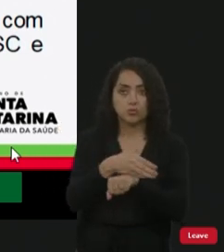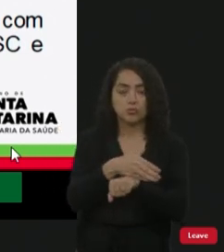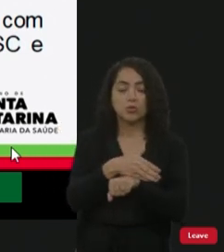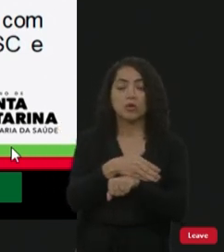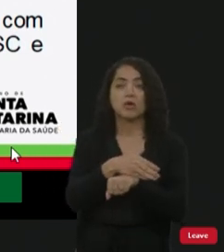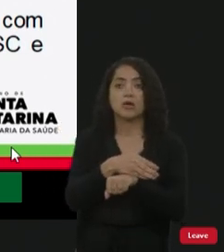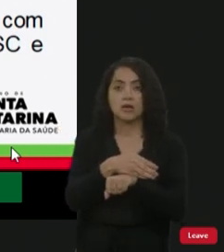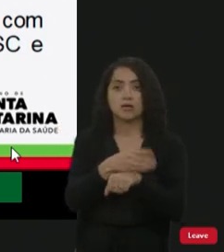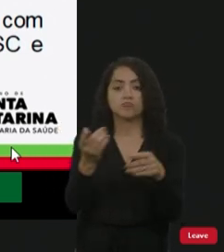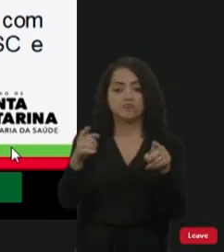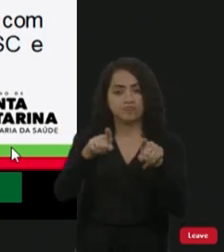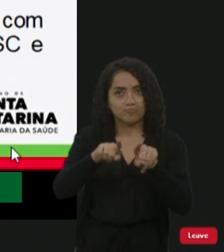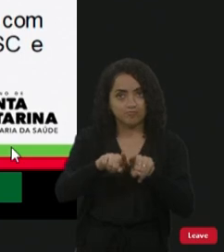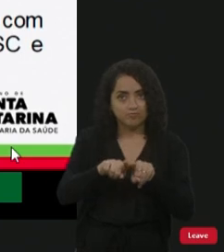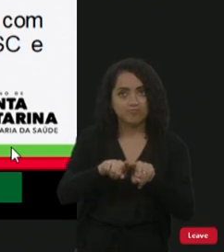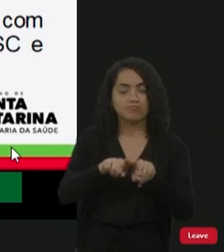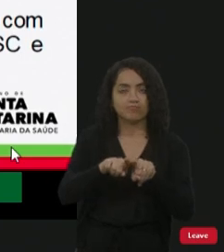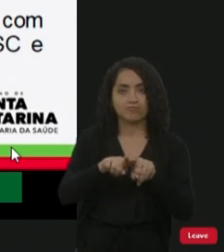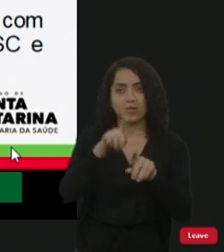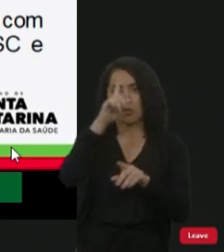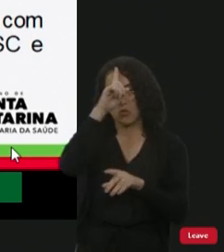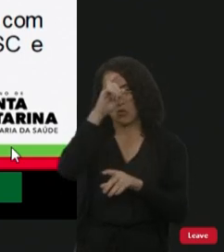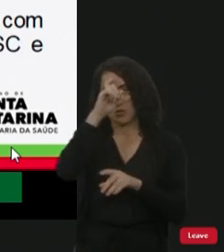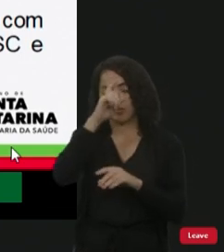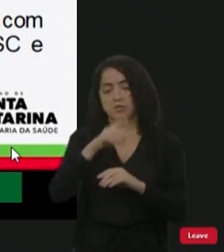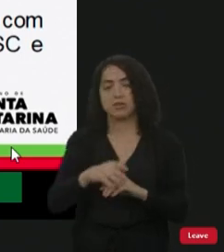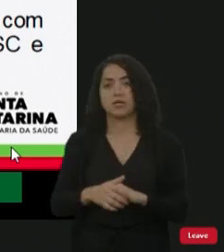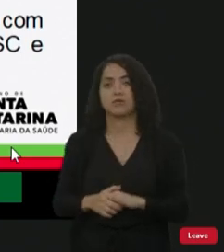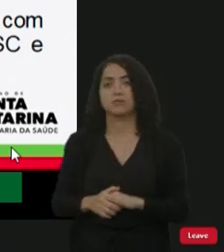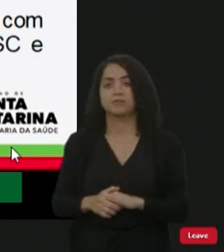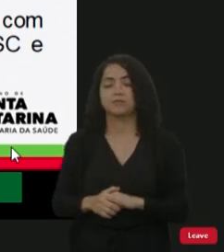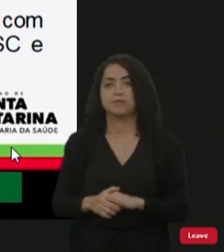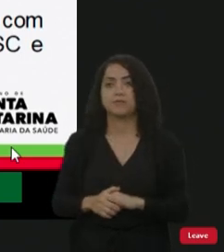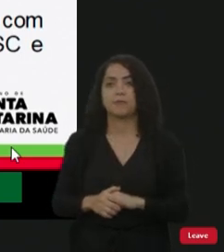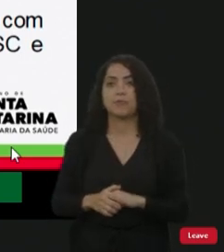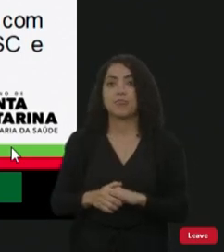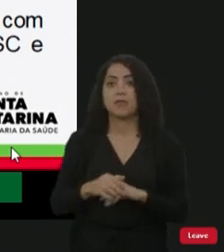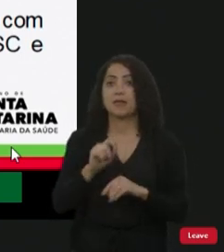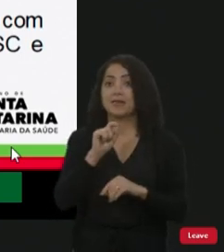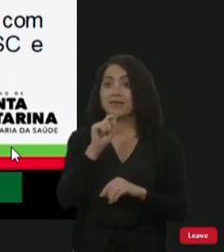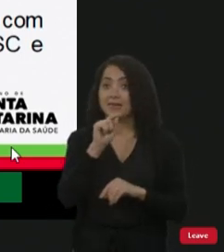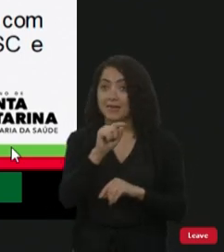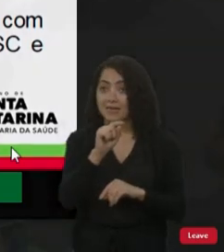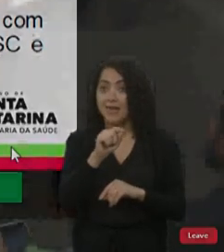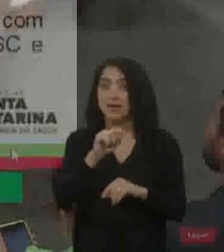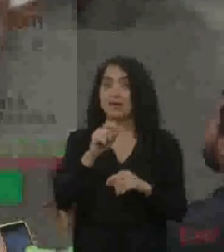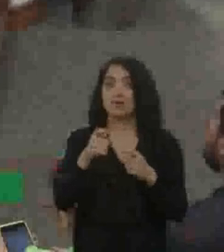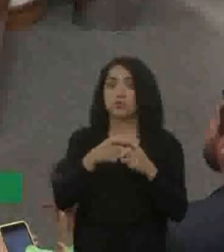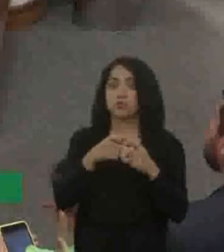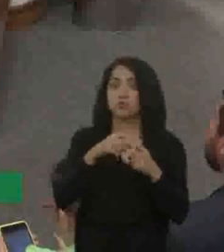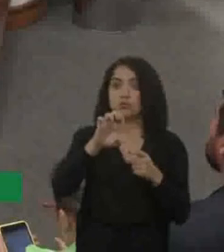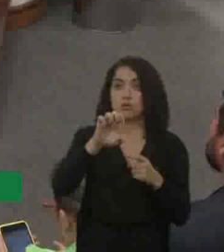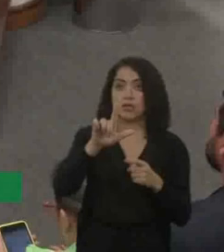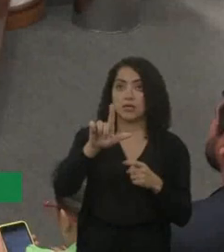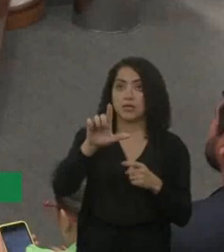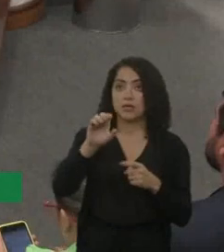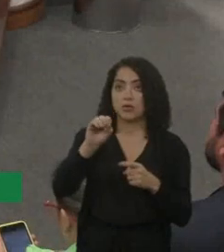teve essa parceria com o Hospital Infantil, que a geneticista lá, a doutora Louise, né,